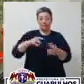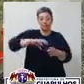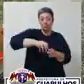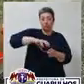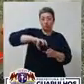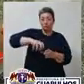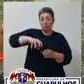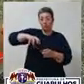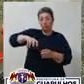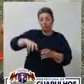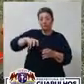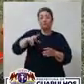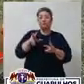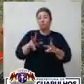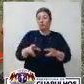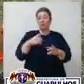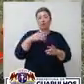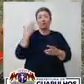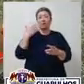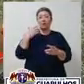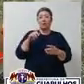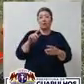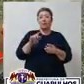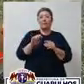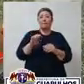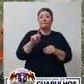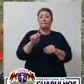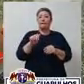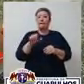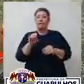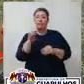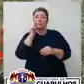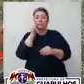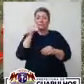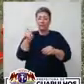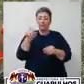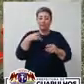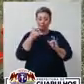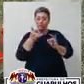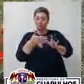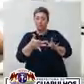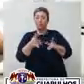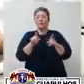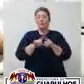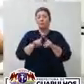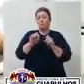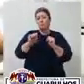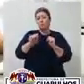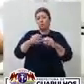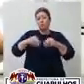Aqui vai fazer os cortes e aqui é como, igual na aula do pão de mel. Essas rebarbas que vai sobrar,